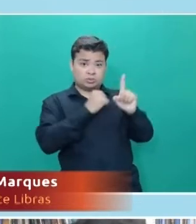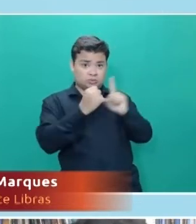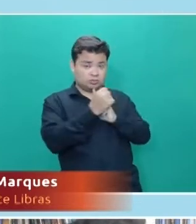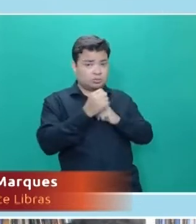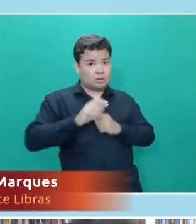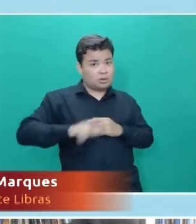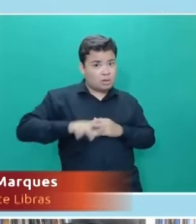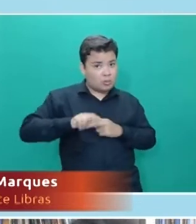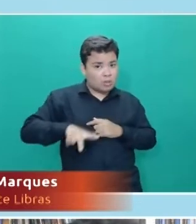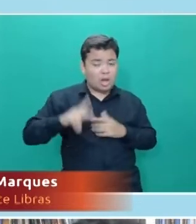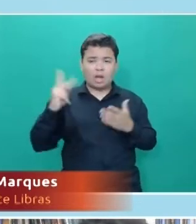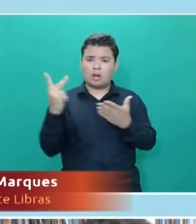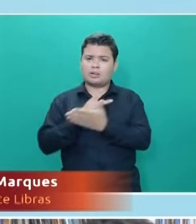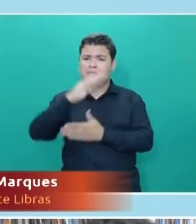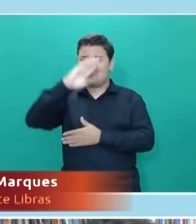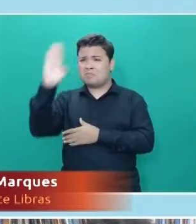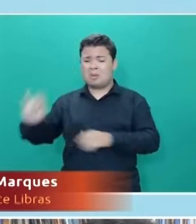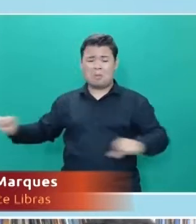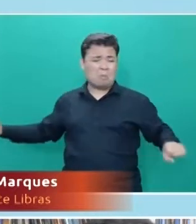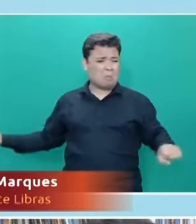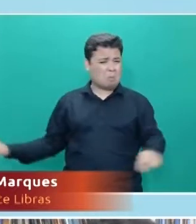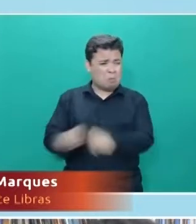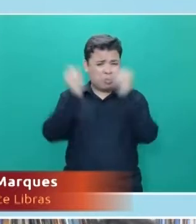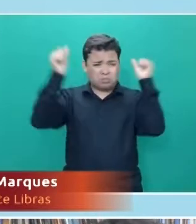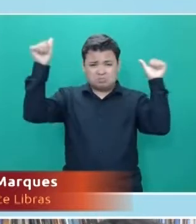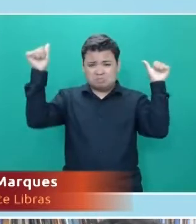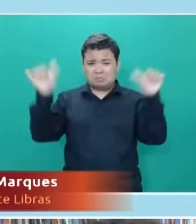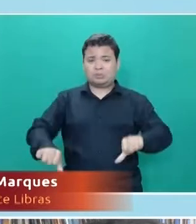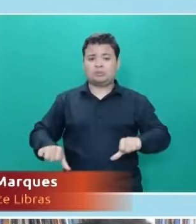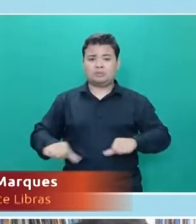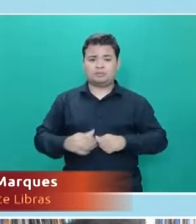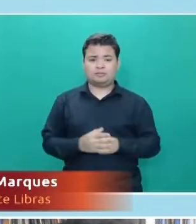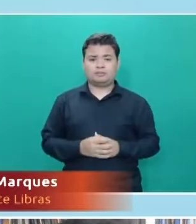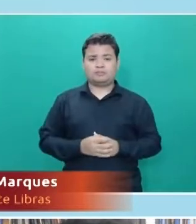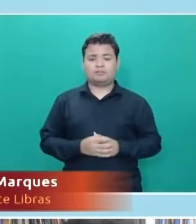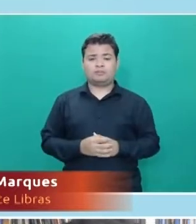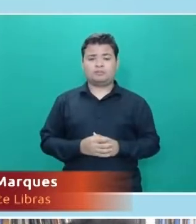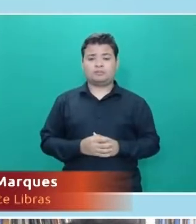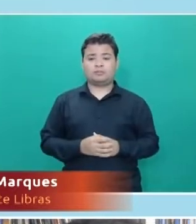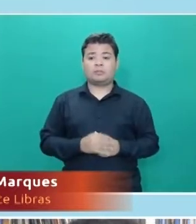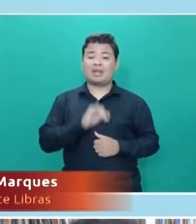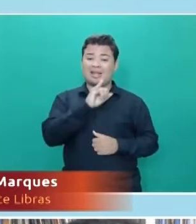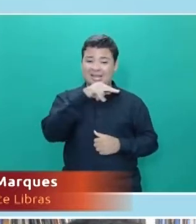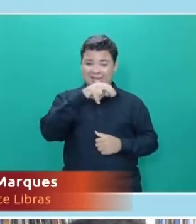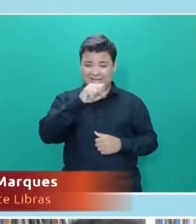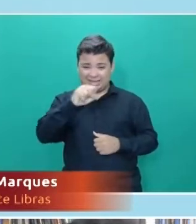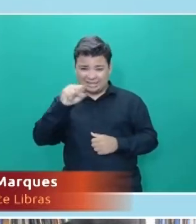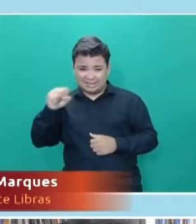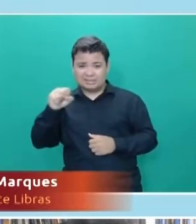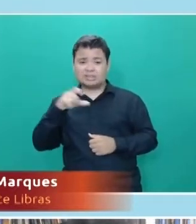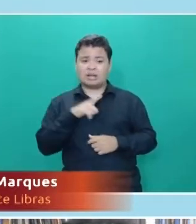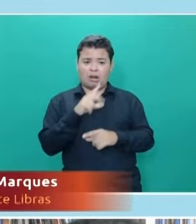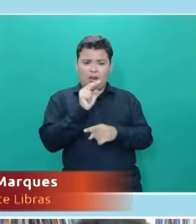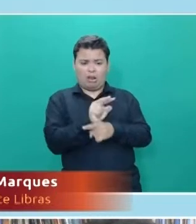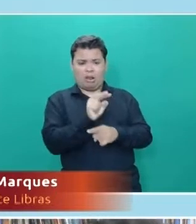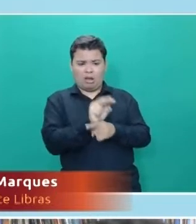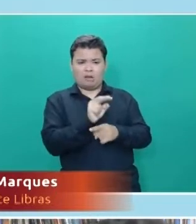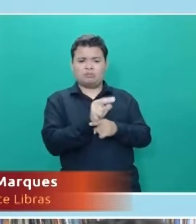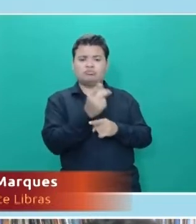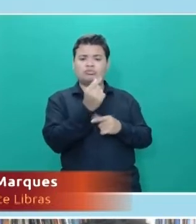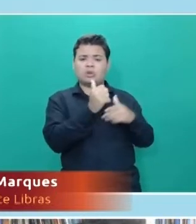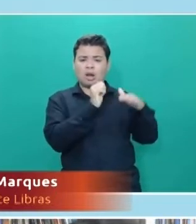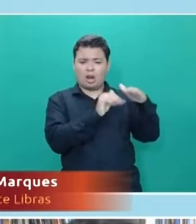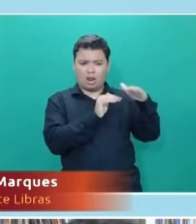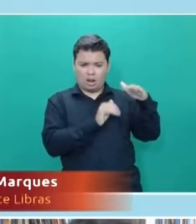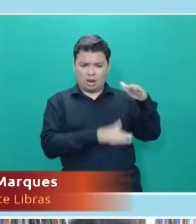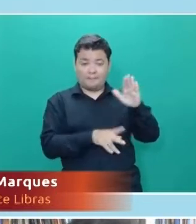num colapso muito maior. Camila, por mês, o INSS, que vai gerir, portanto, os fundos da Previdência e da